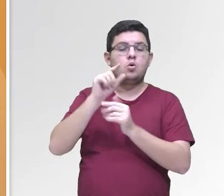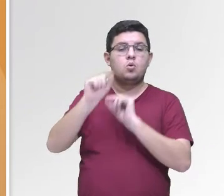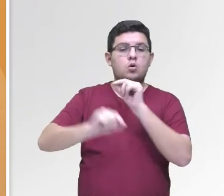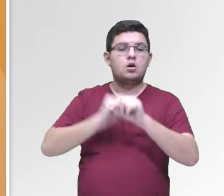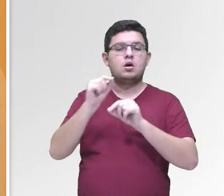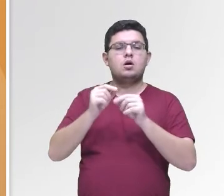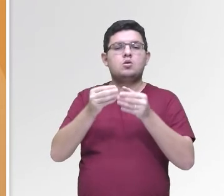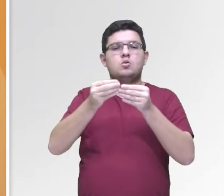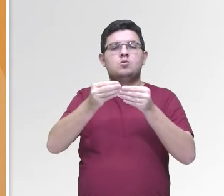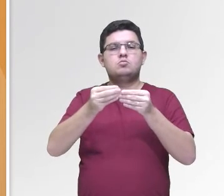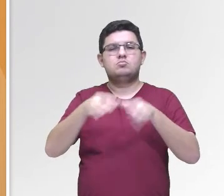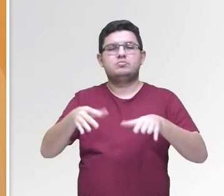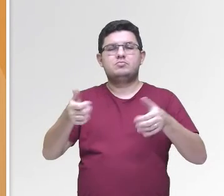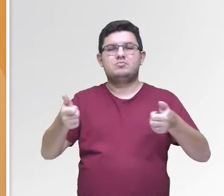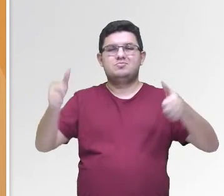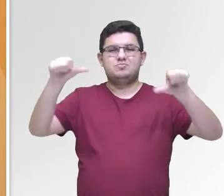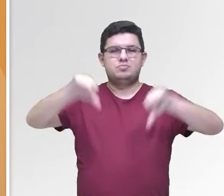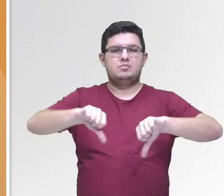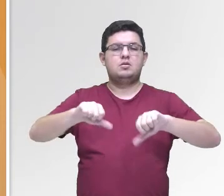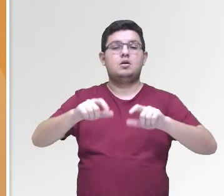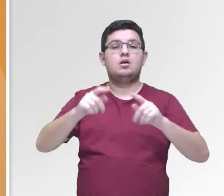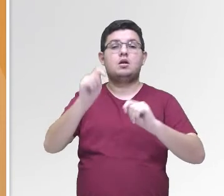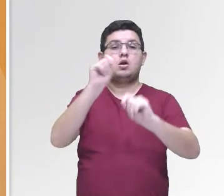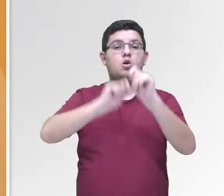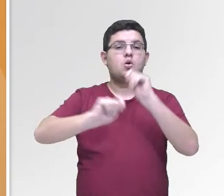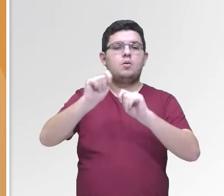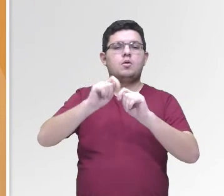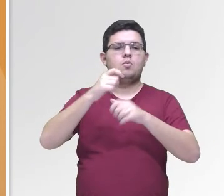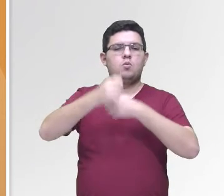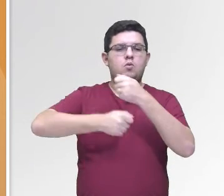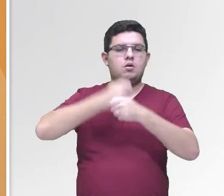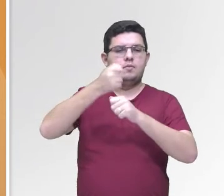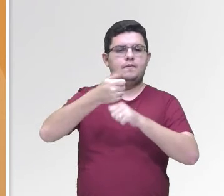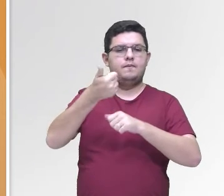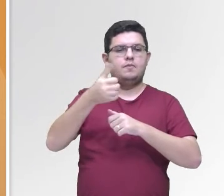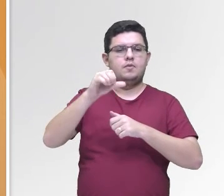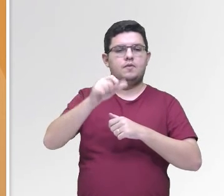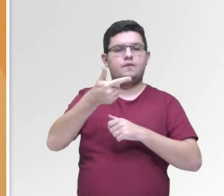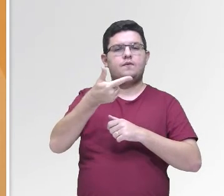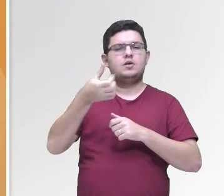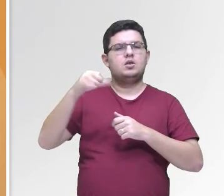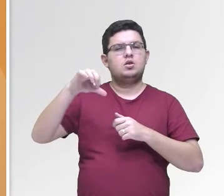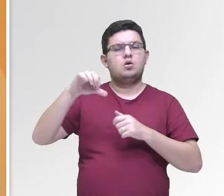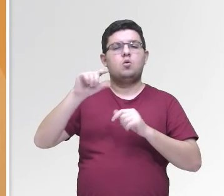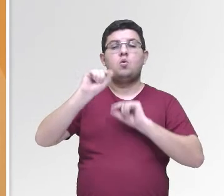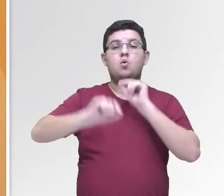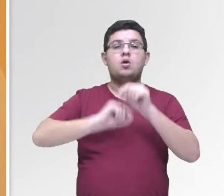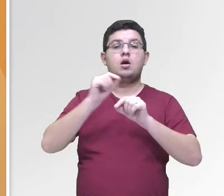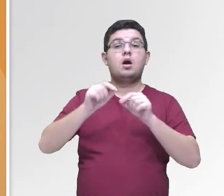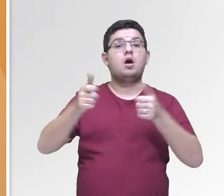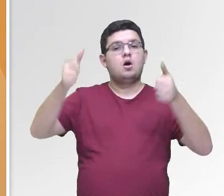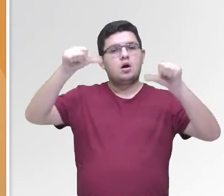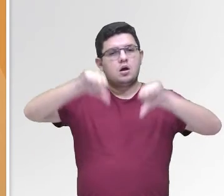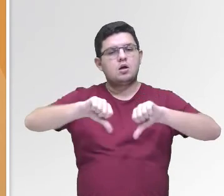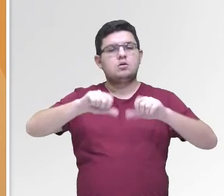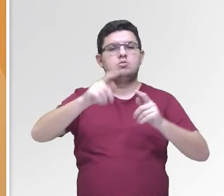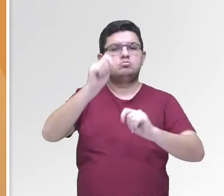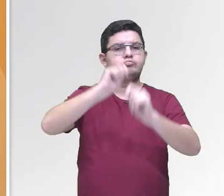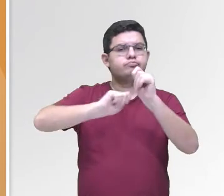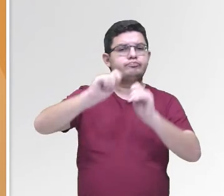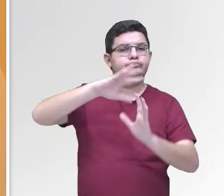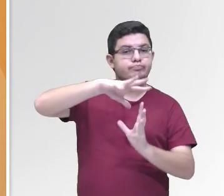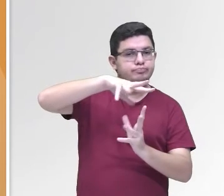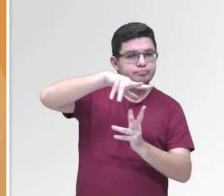de 1929. O que foi essa crise de 1929? Foi uma crise econômica